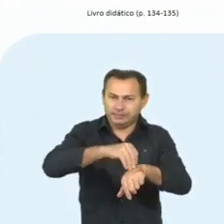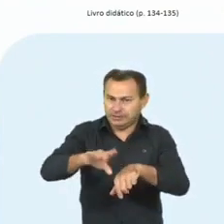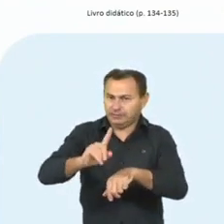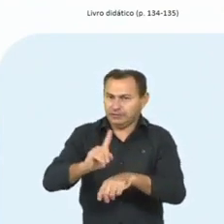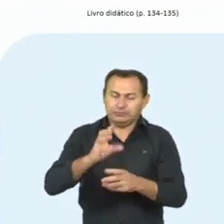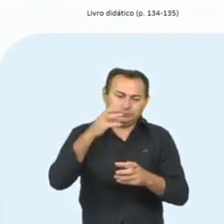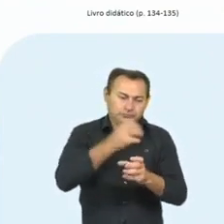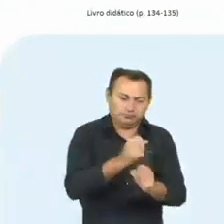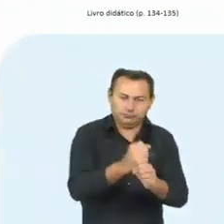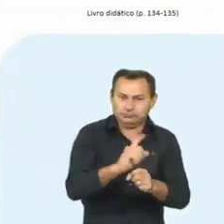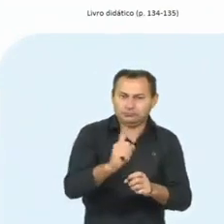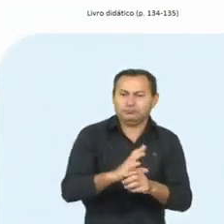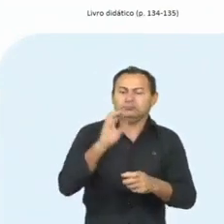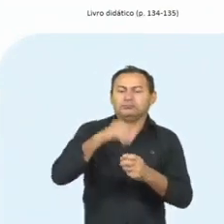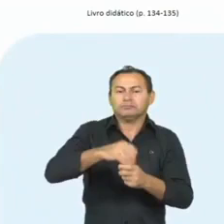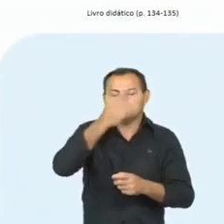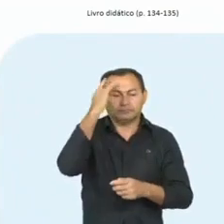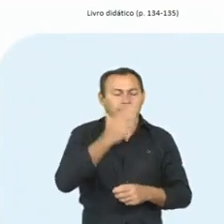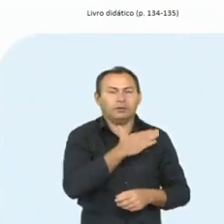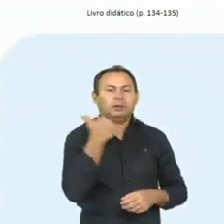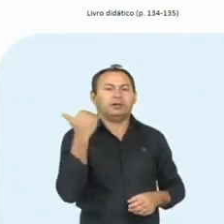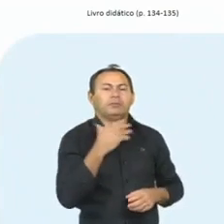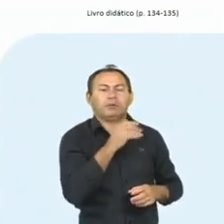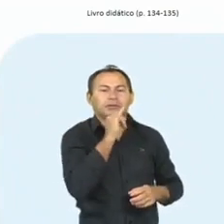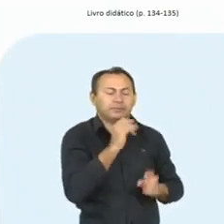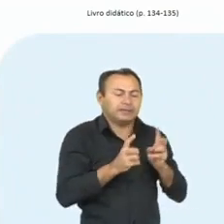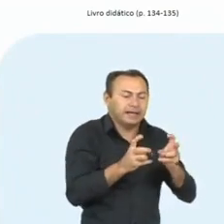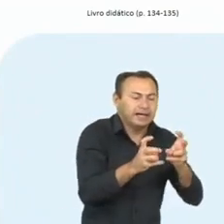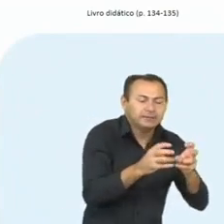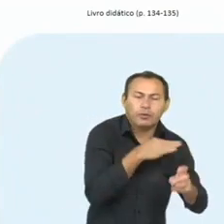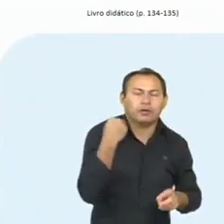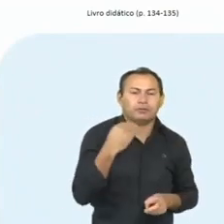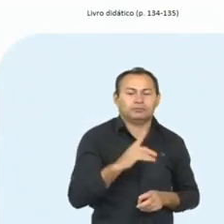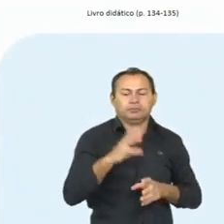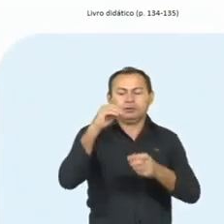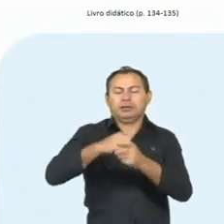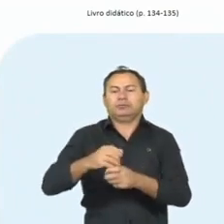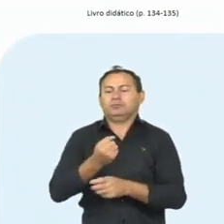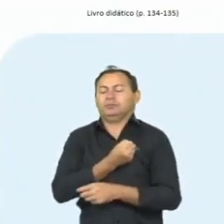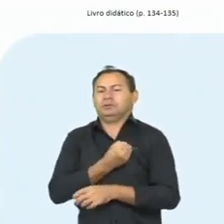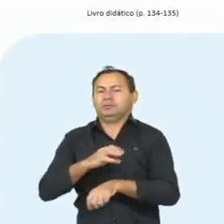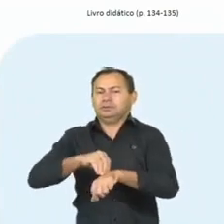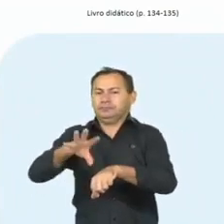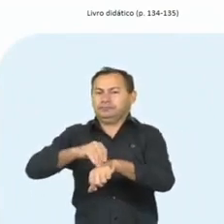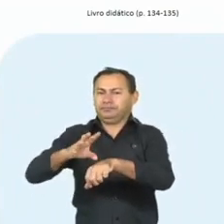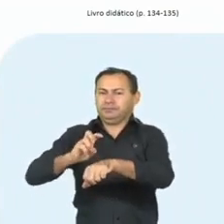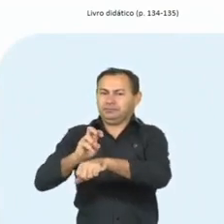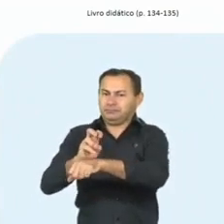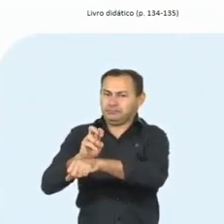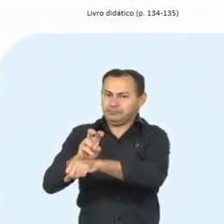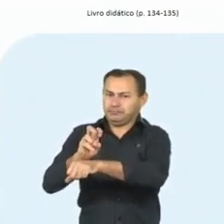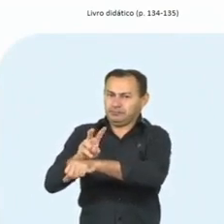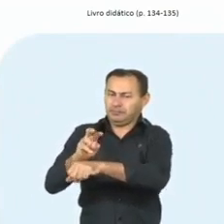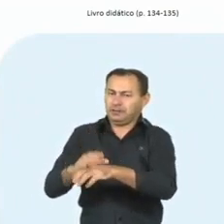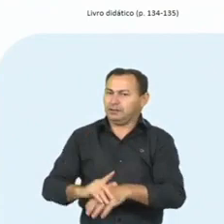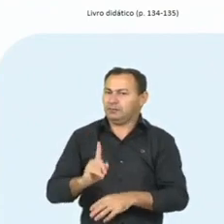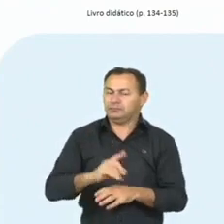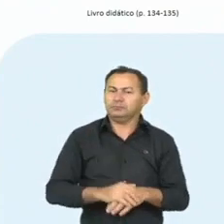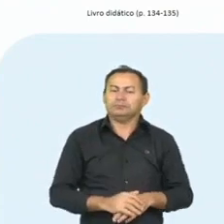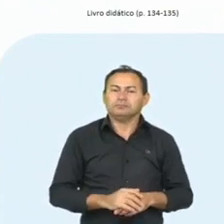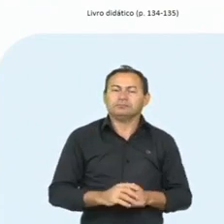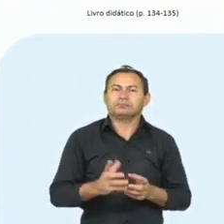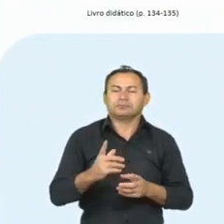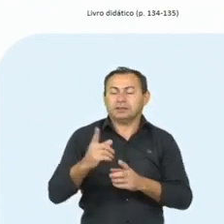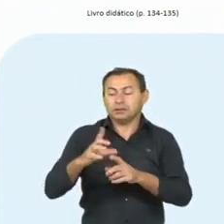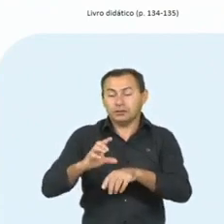transmissíveis. Então, não vou colocar alguém que morreu de câncer, por exemplo, tá? Então, o número de óbitos devido a doenças transmissíveis